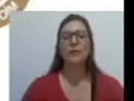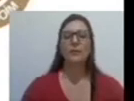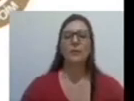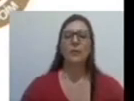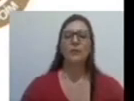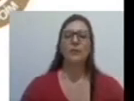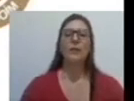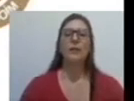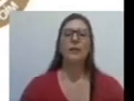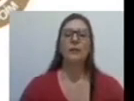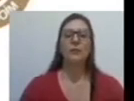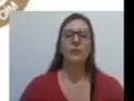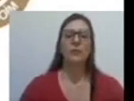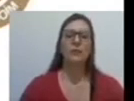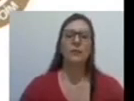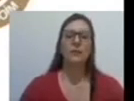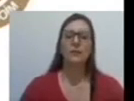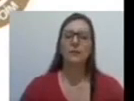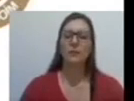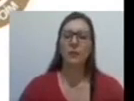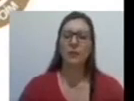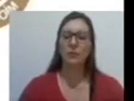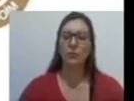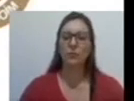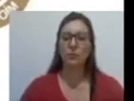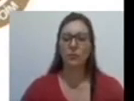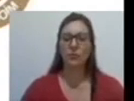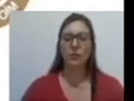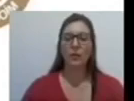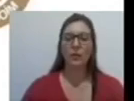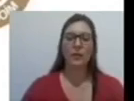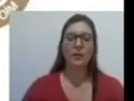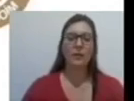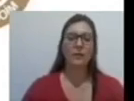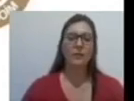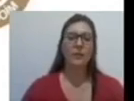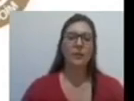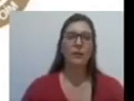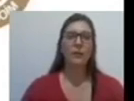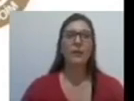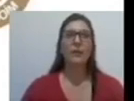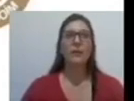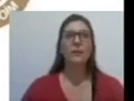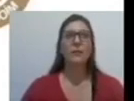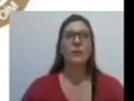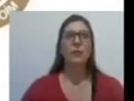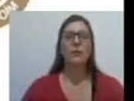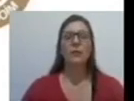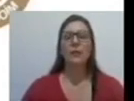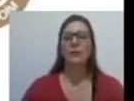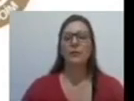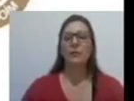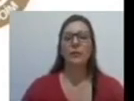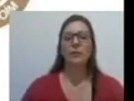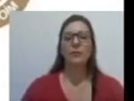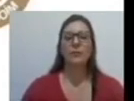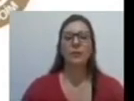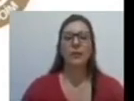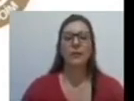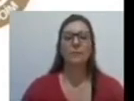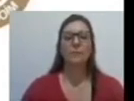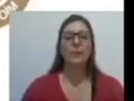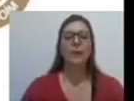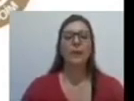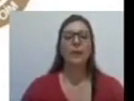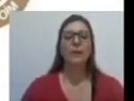vários alimentos alérgicos, né? Esses aqui são os mais comuns. E não significa que se o alimento dá alergia para